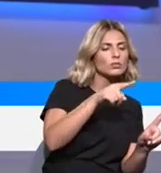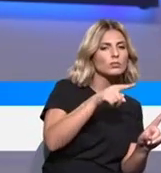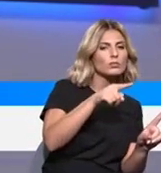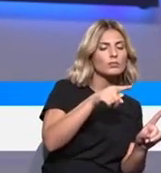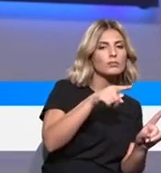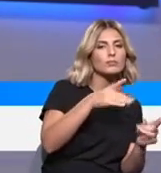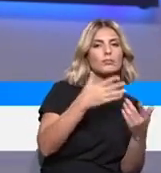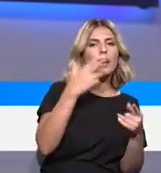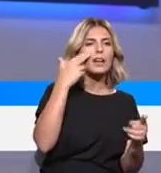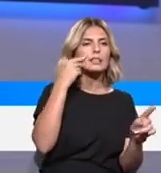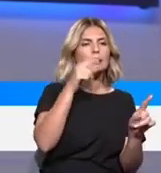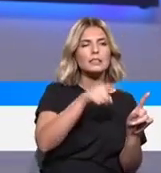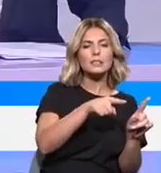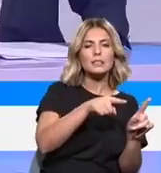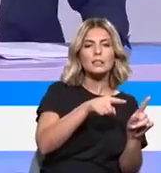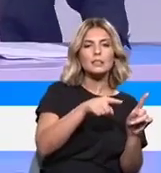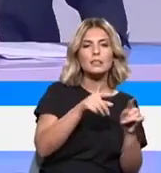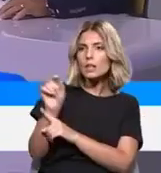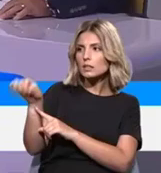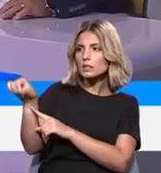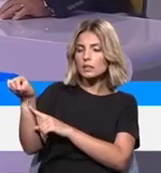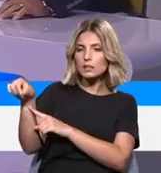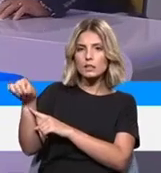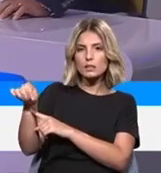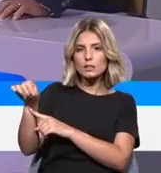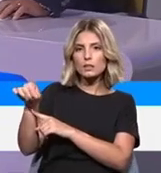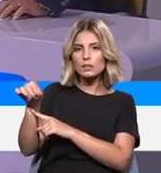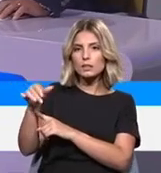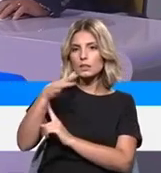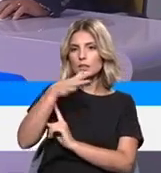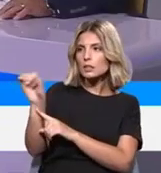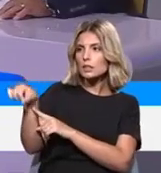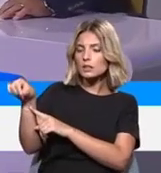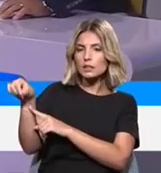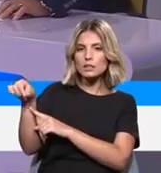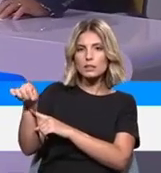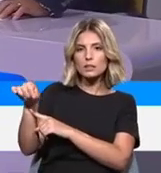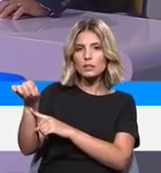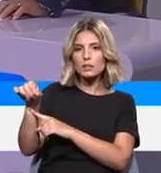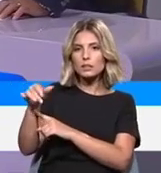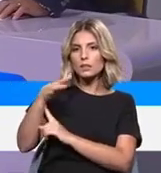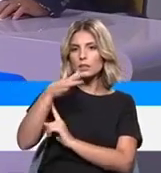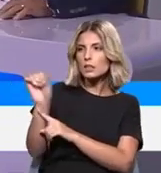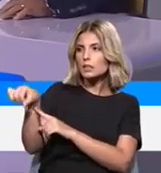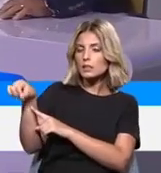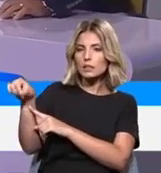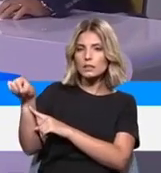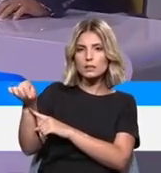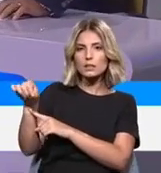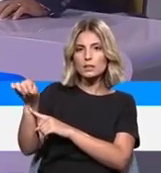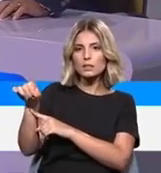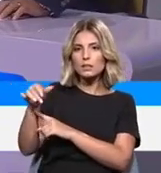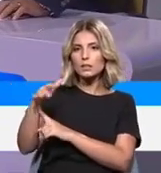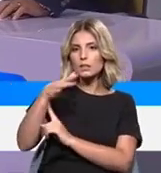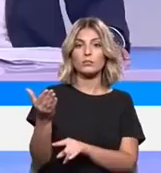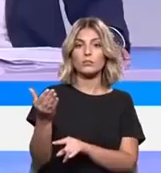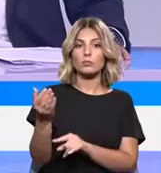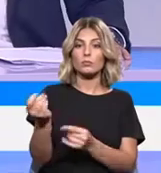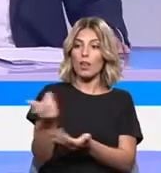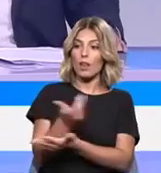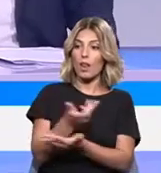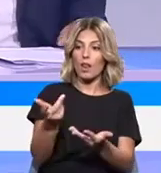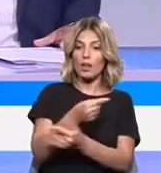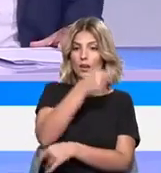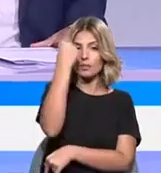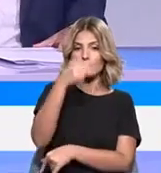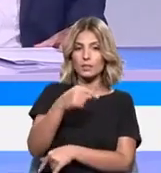PSD este Senhor por exemplo foi PSD que chamou que chamou que chamou vou